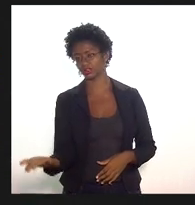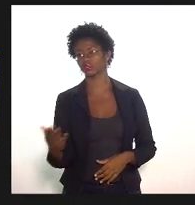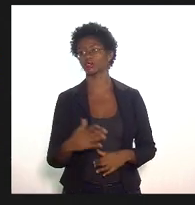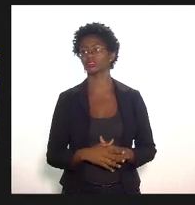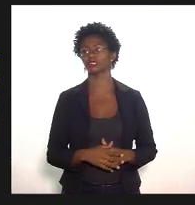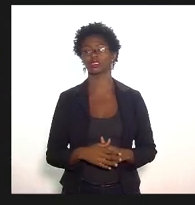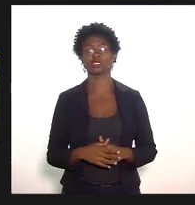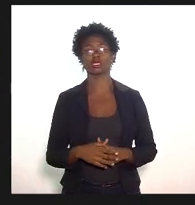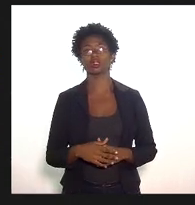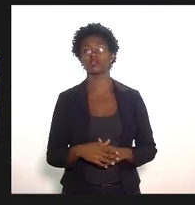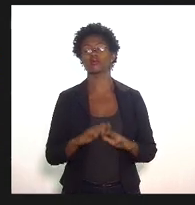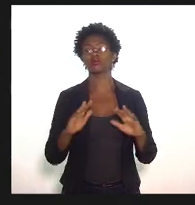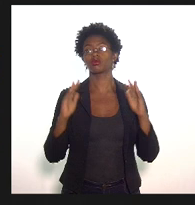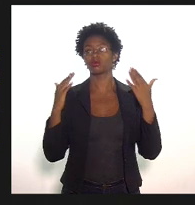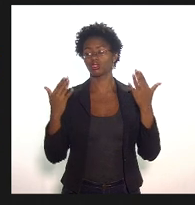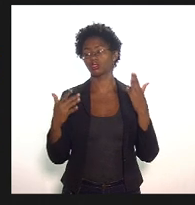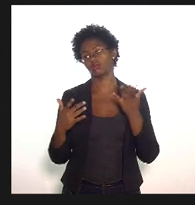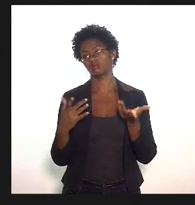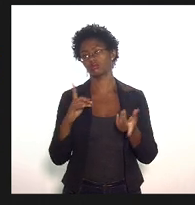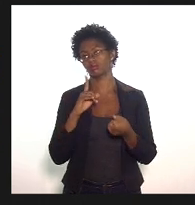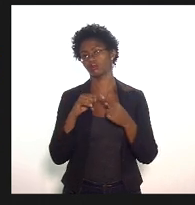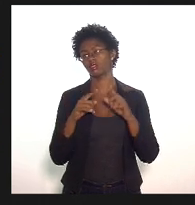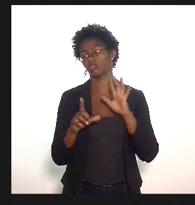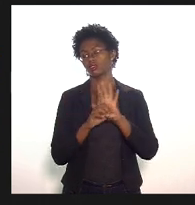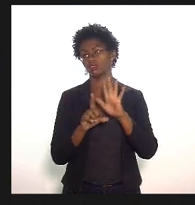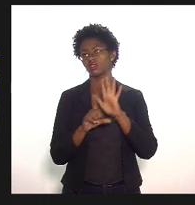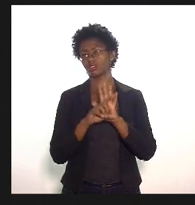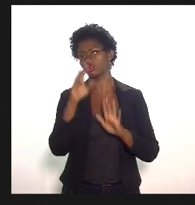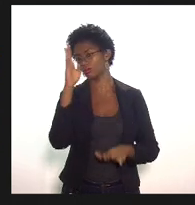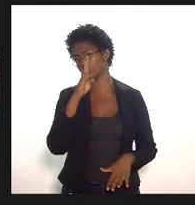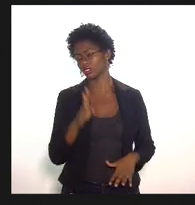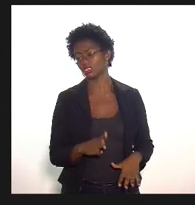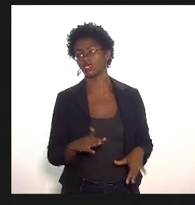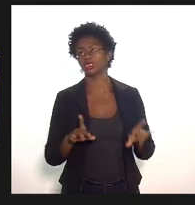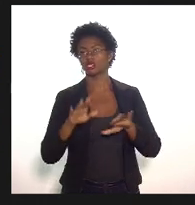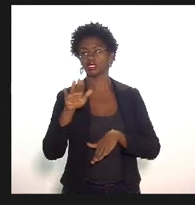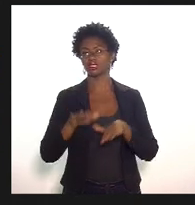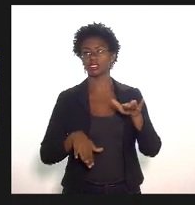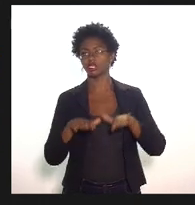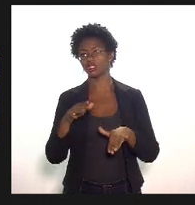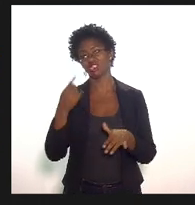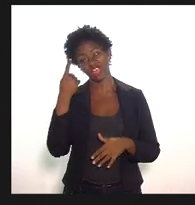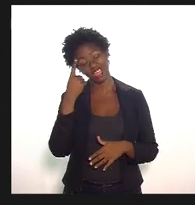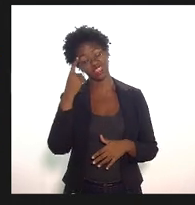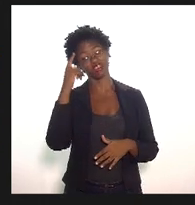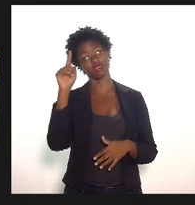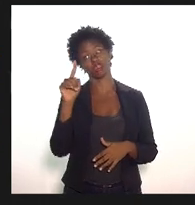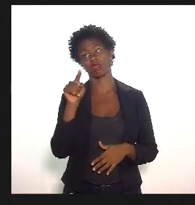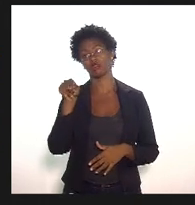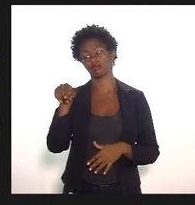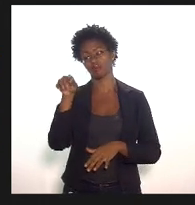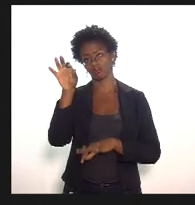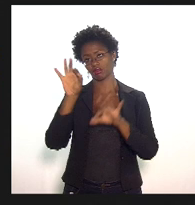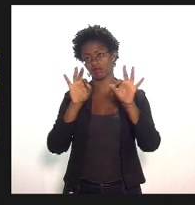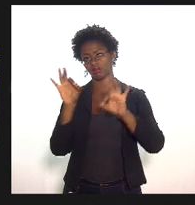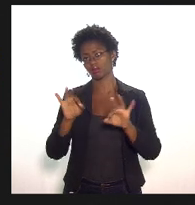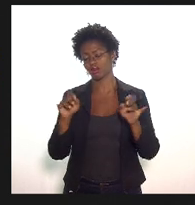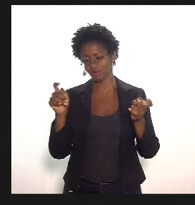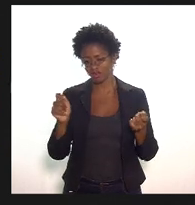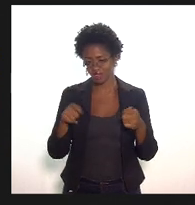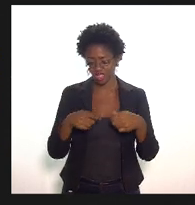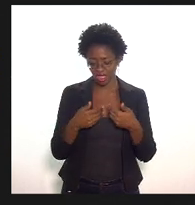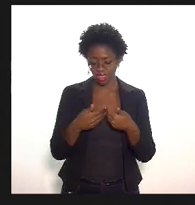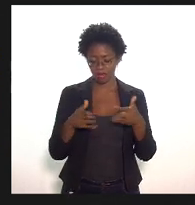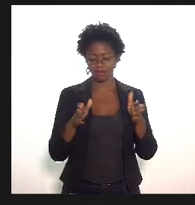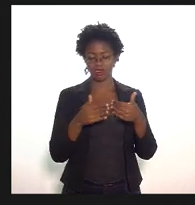legislação brasileira, e talvez a ideia do projeto, né, de possibilitar a abertura